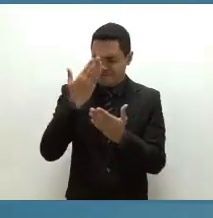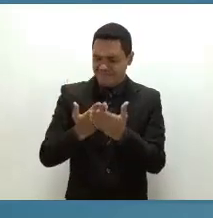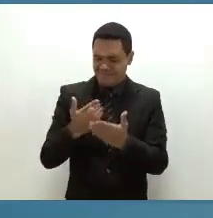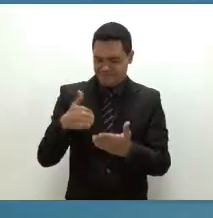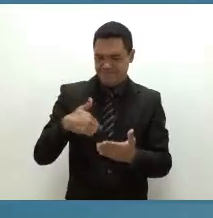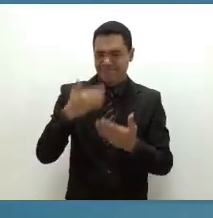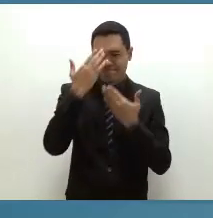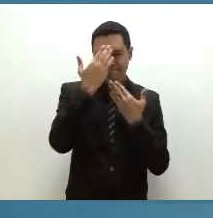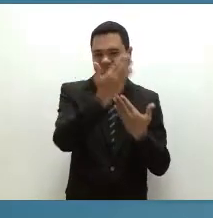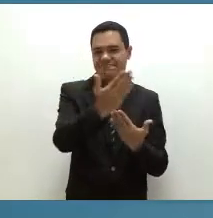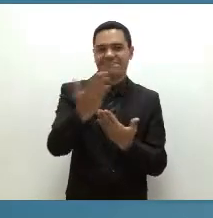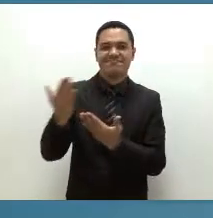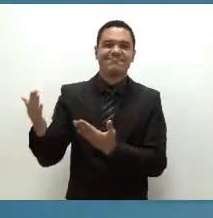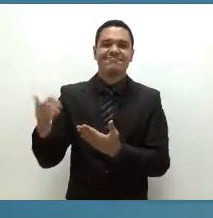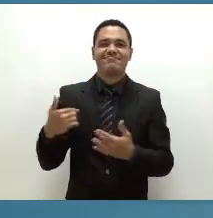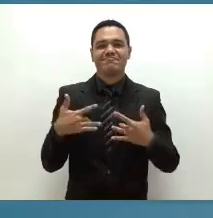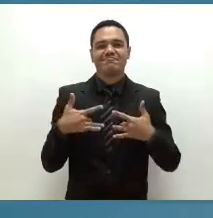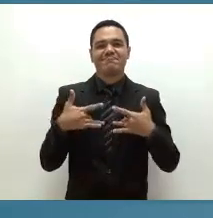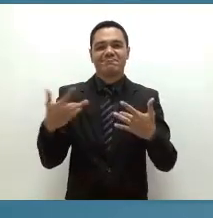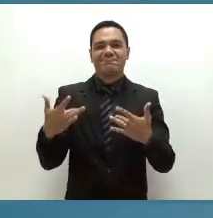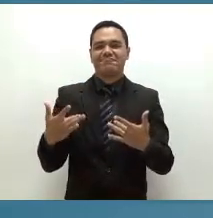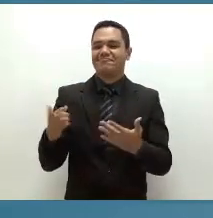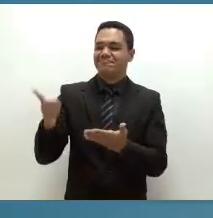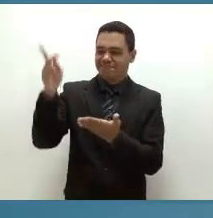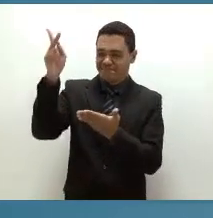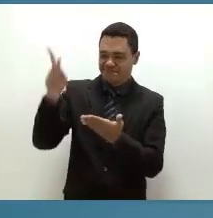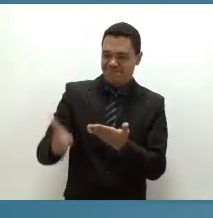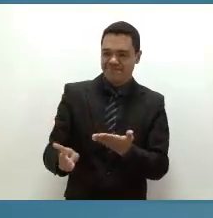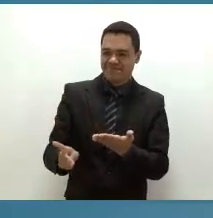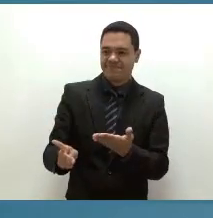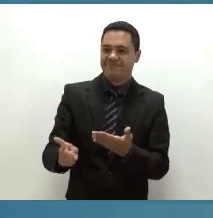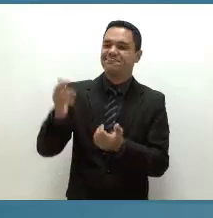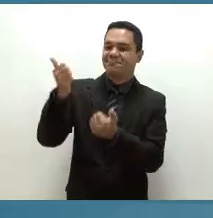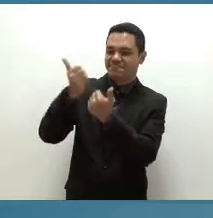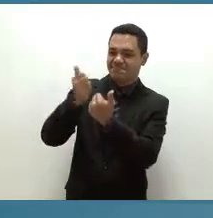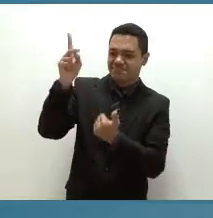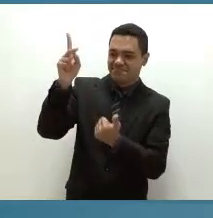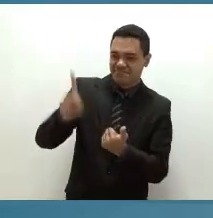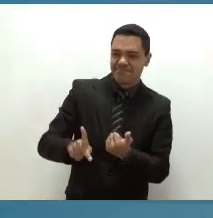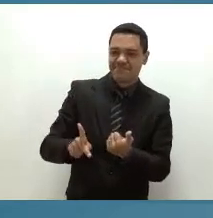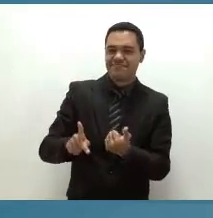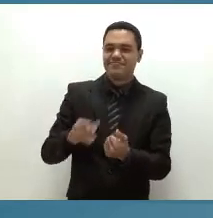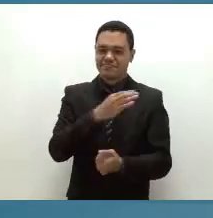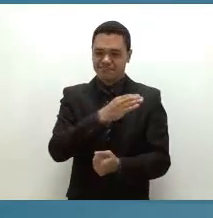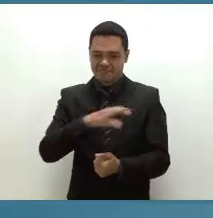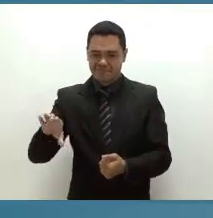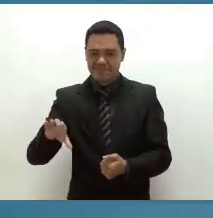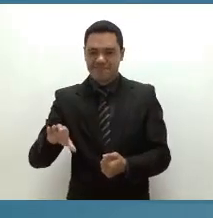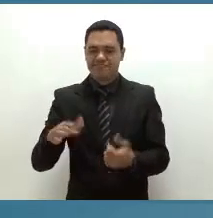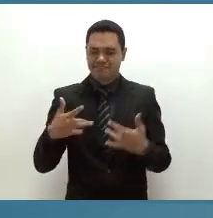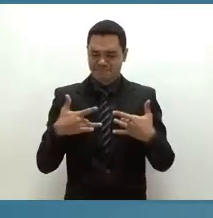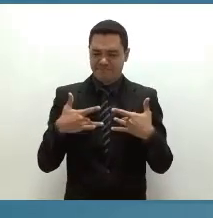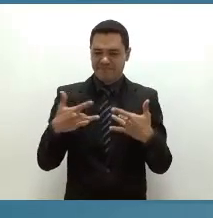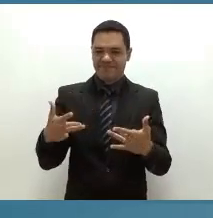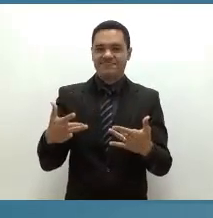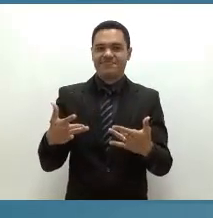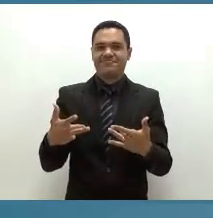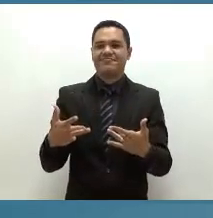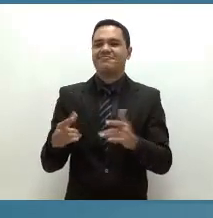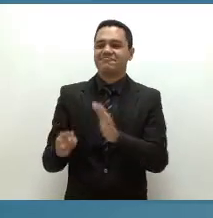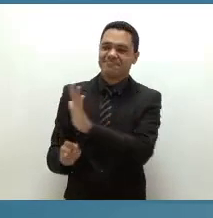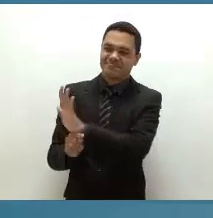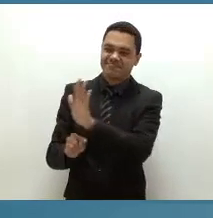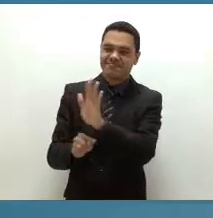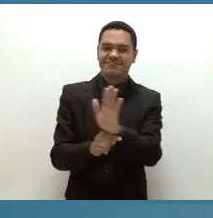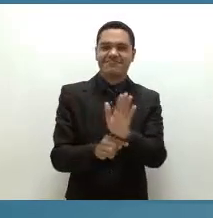sempre à disposição da presidência, da vice-presidência e da corregedoria. No que for preciso, eles podem contar